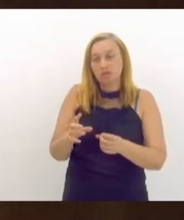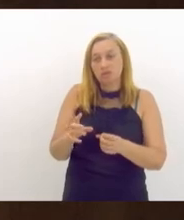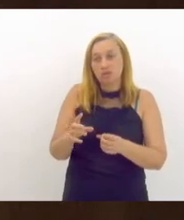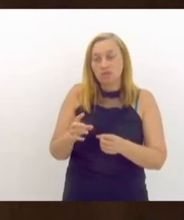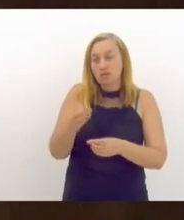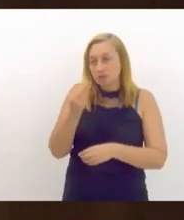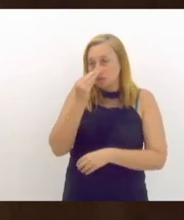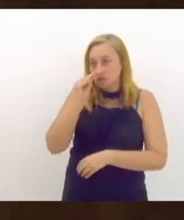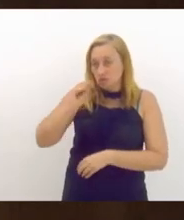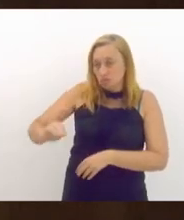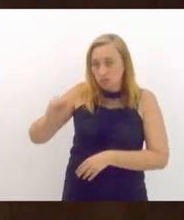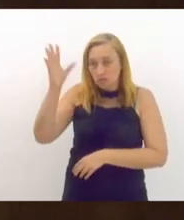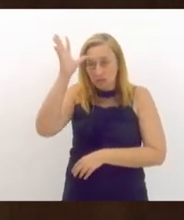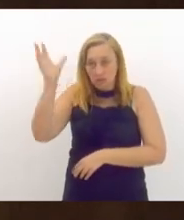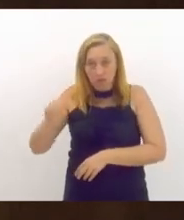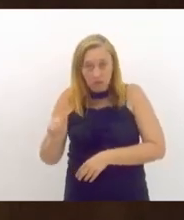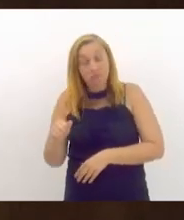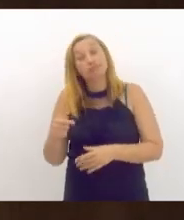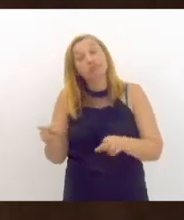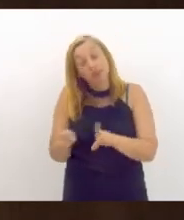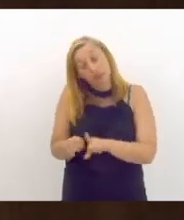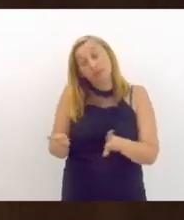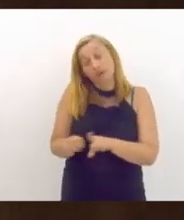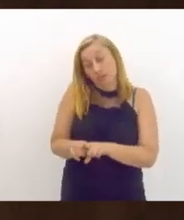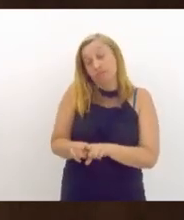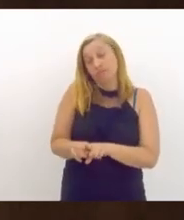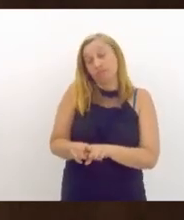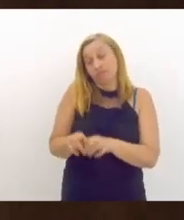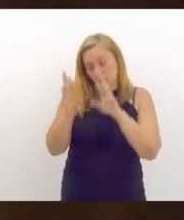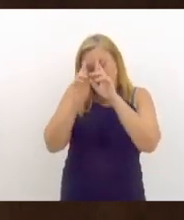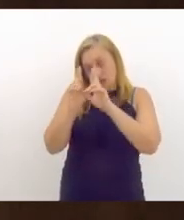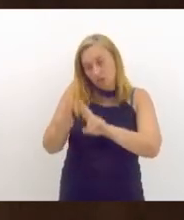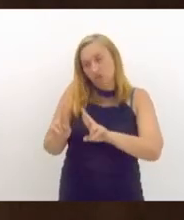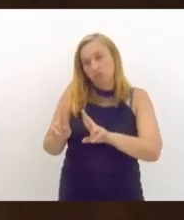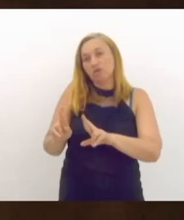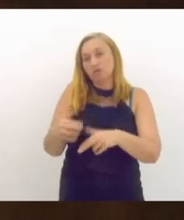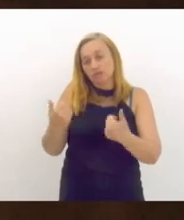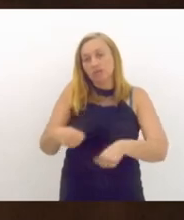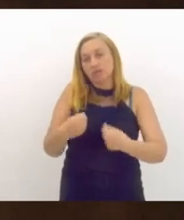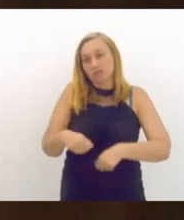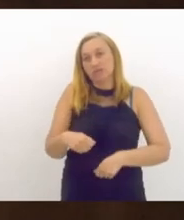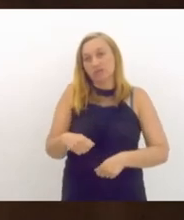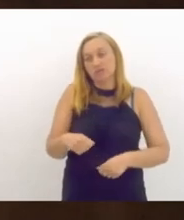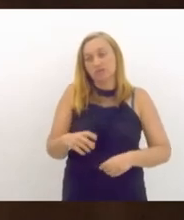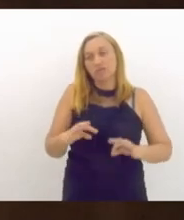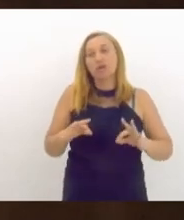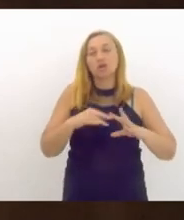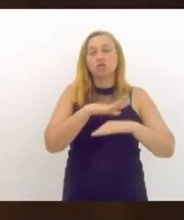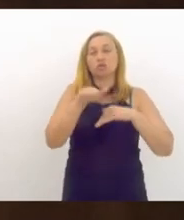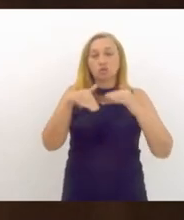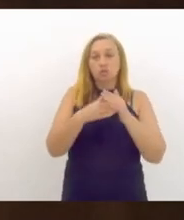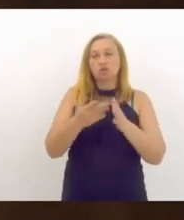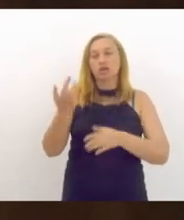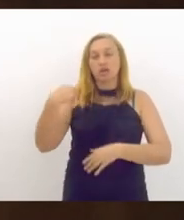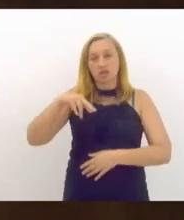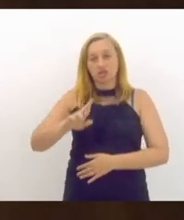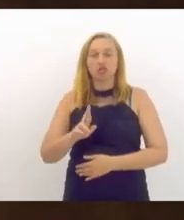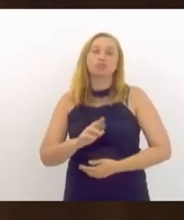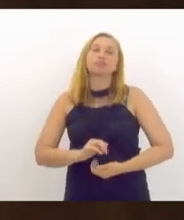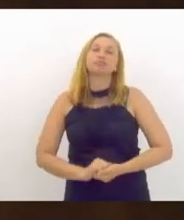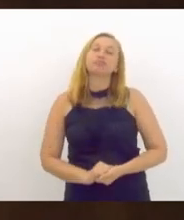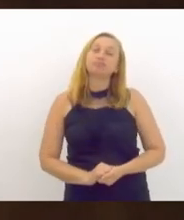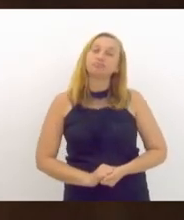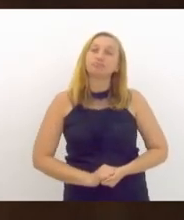crenças afro também sejam respeitadas e defendido por